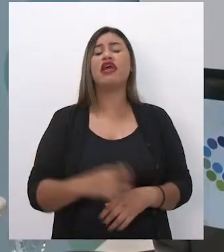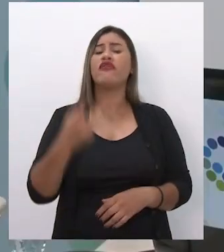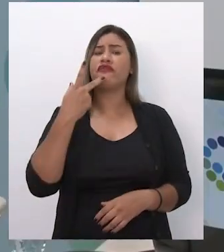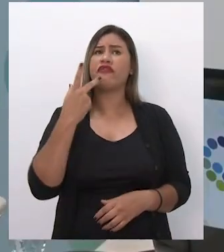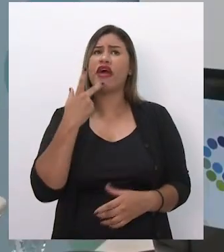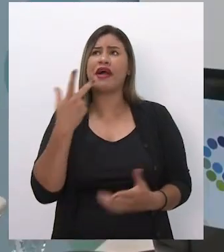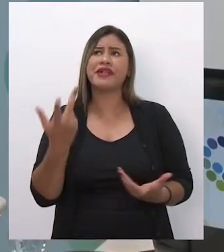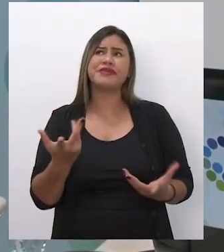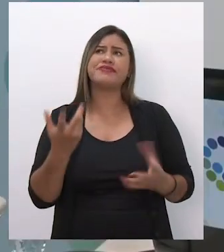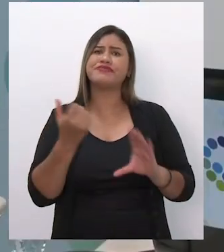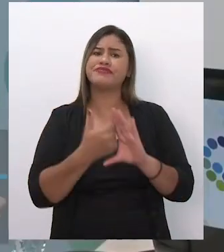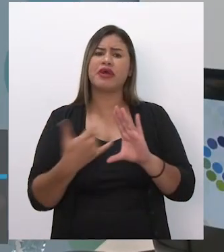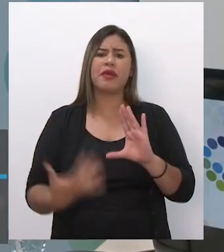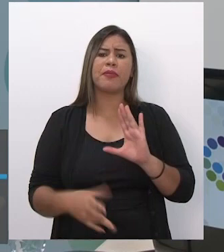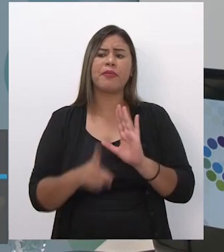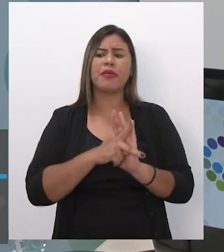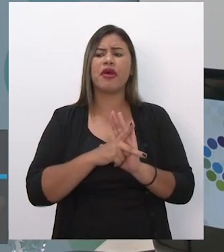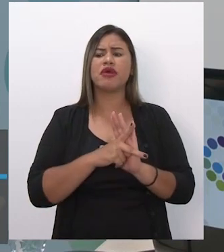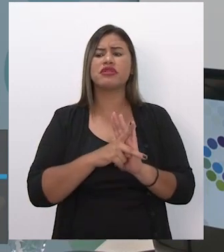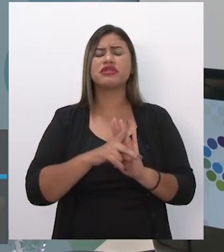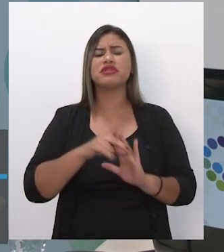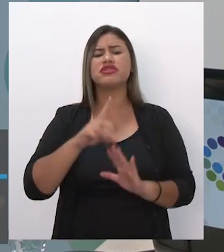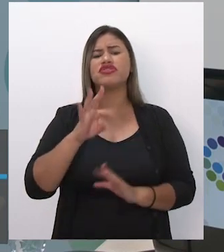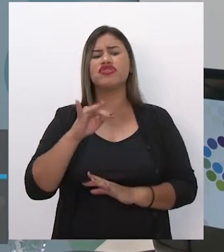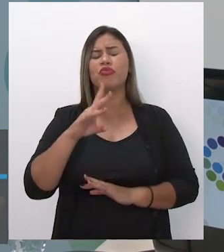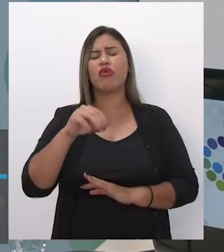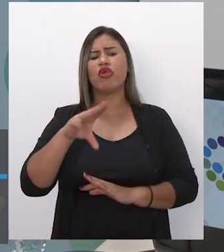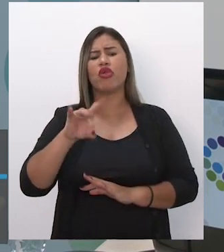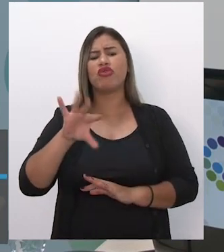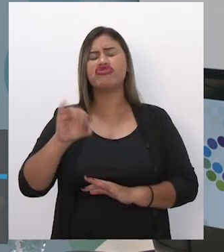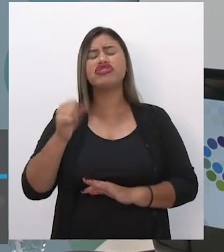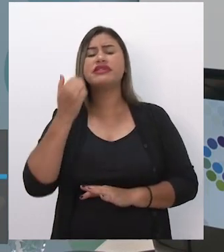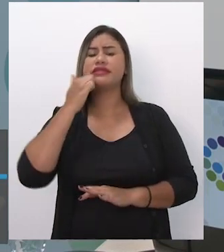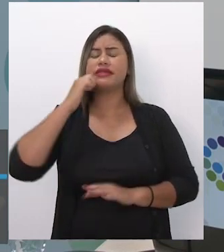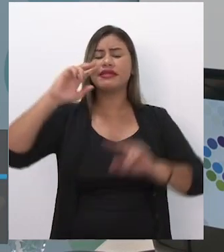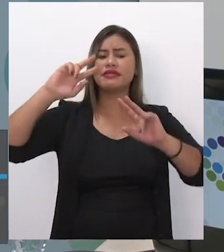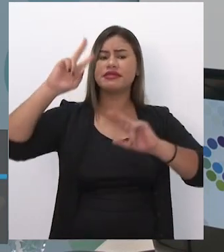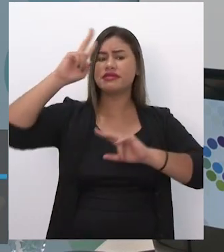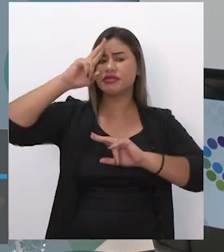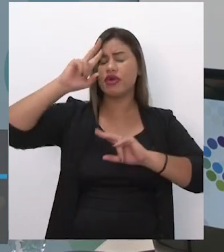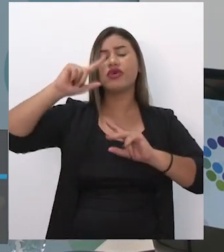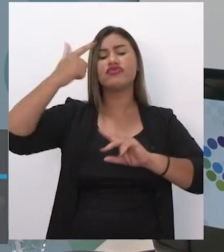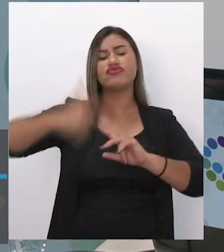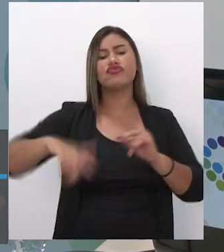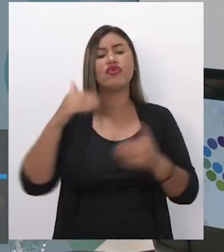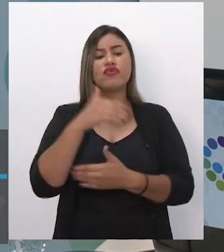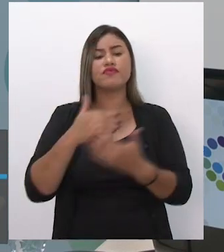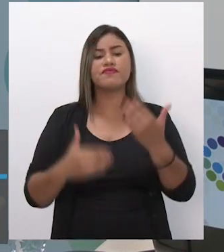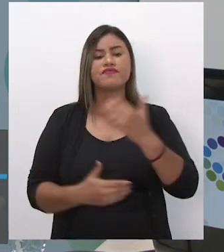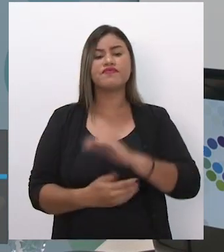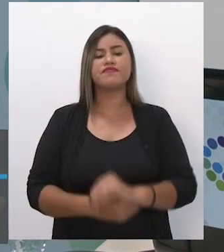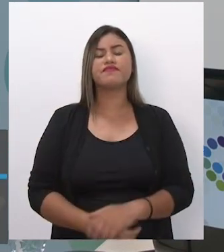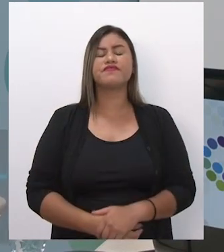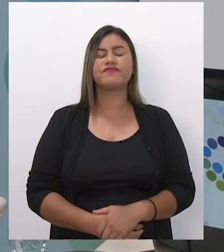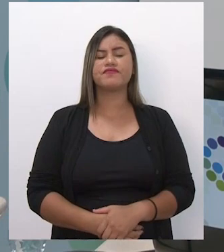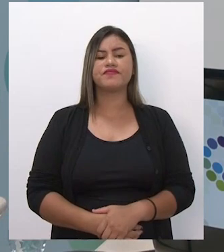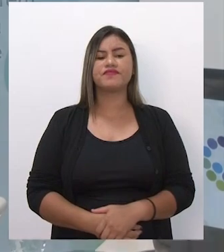própria epistemologia da ciência histórica. Próximo slide.